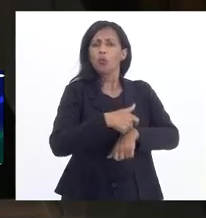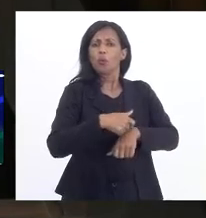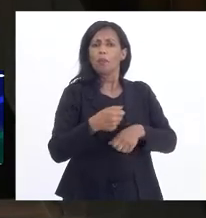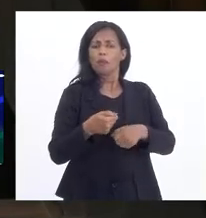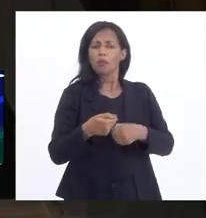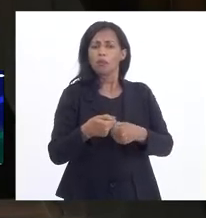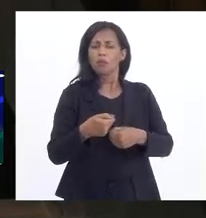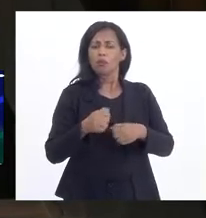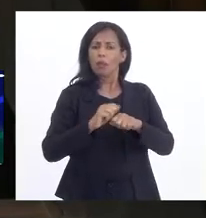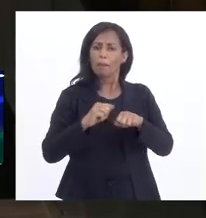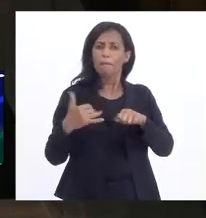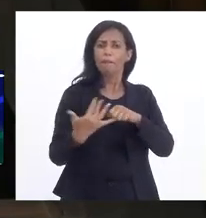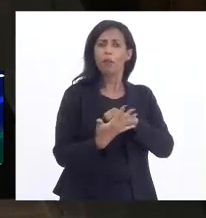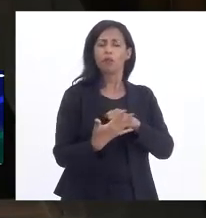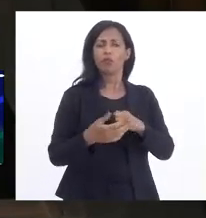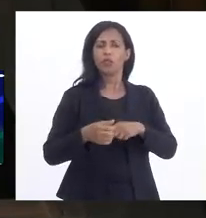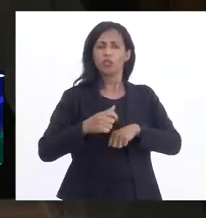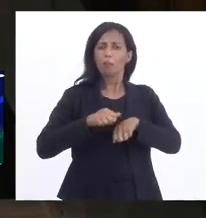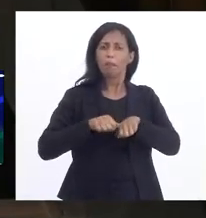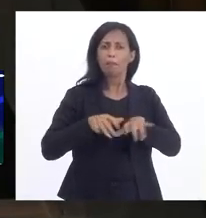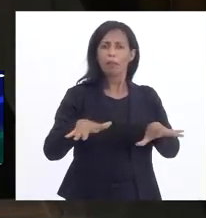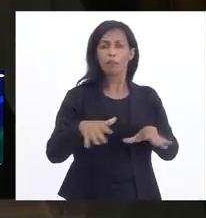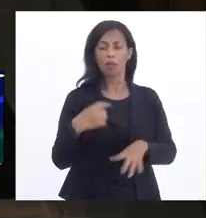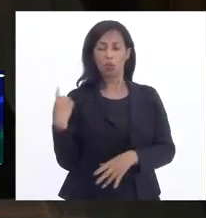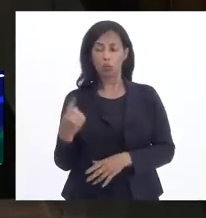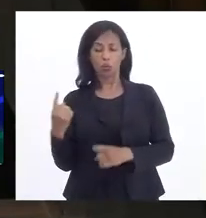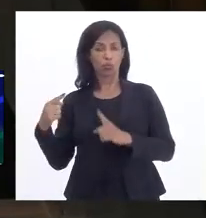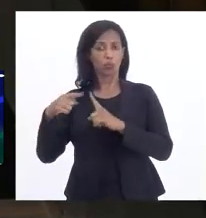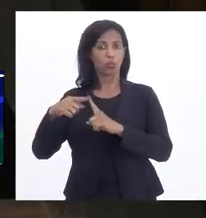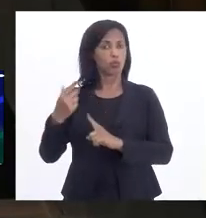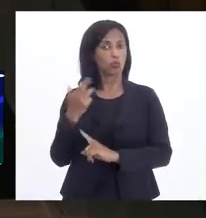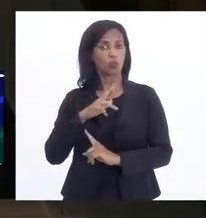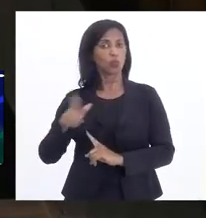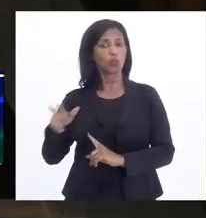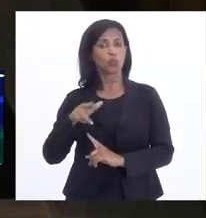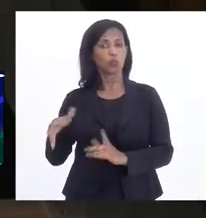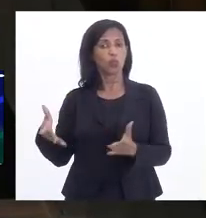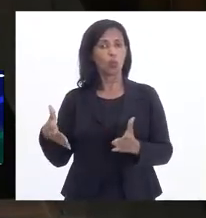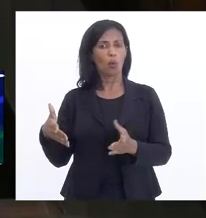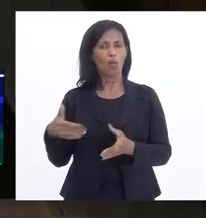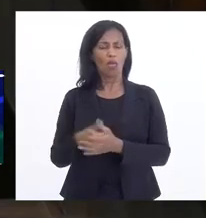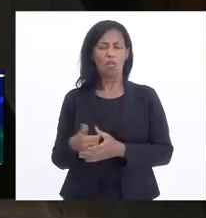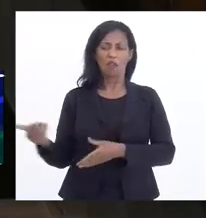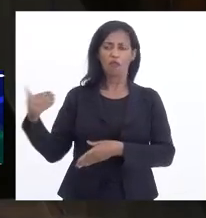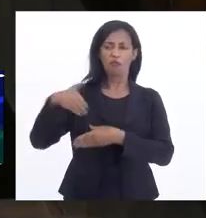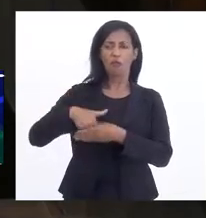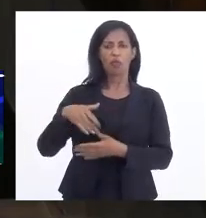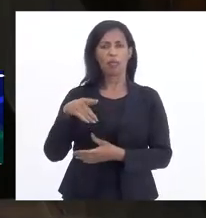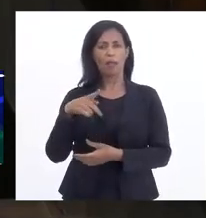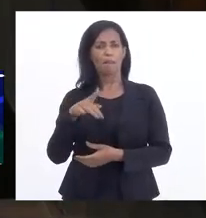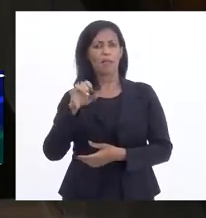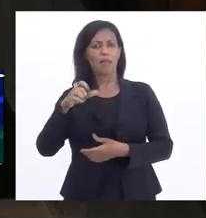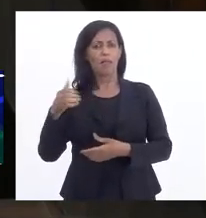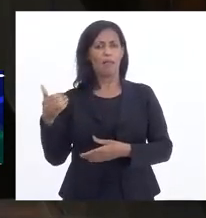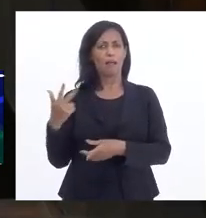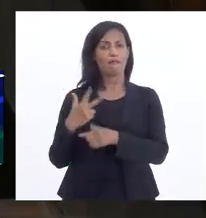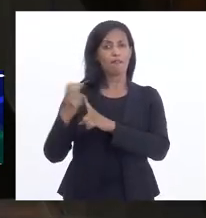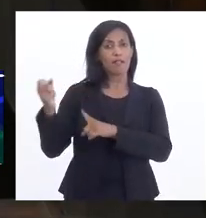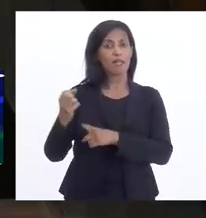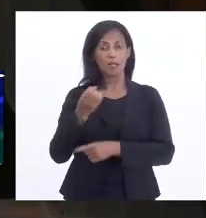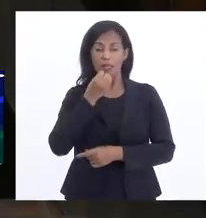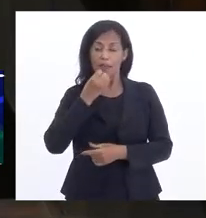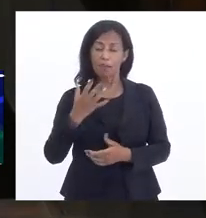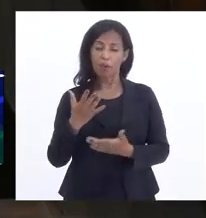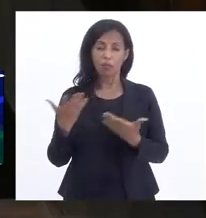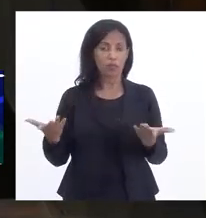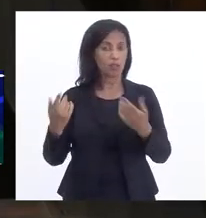aqui um apelo. Nosso objetivo não é assim, votar o PDL, ganhar a disputa. Que bom se